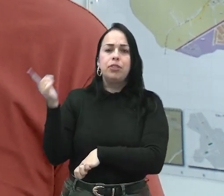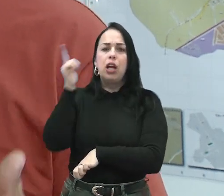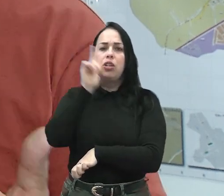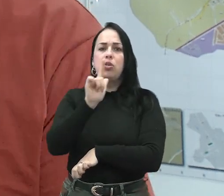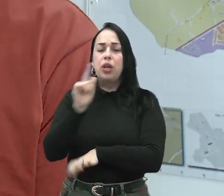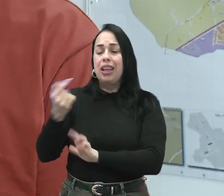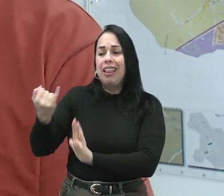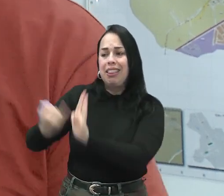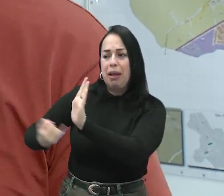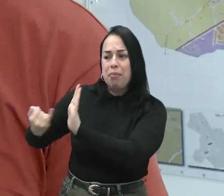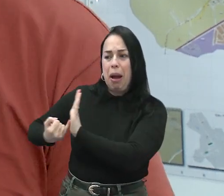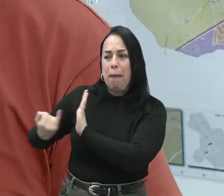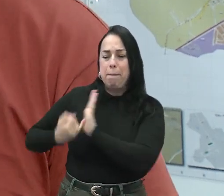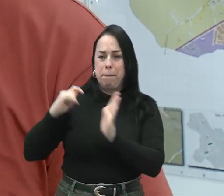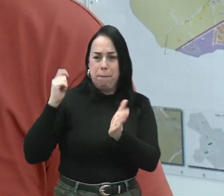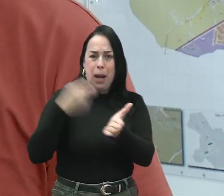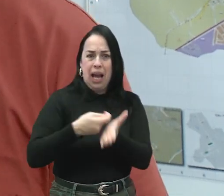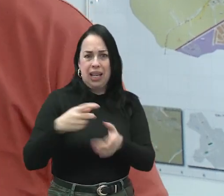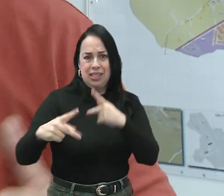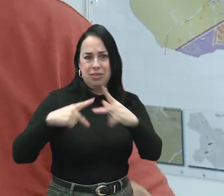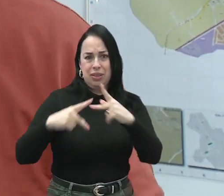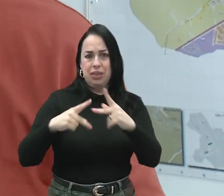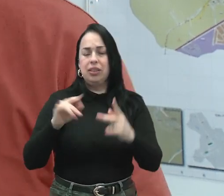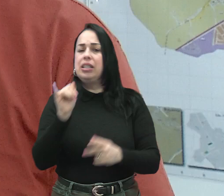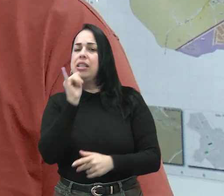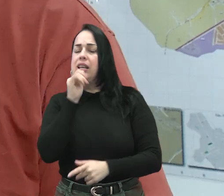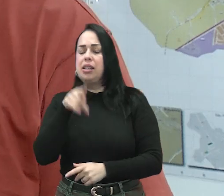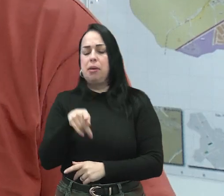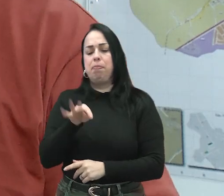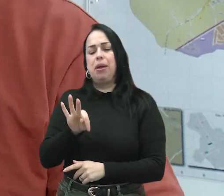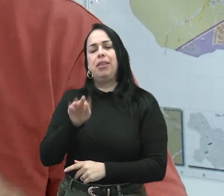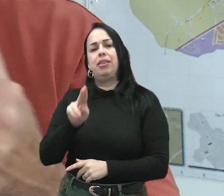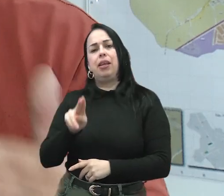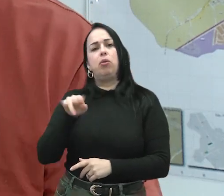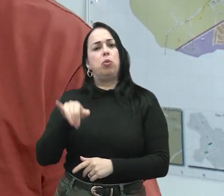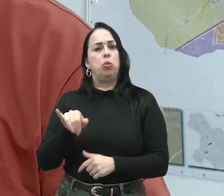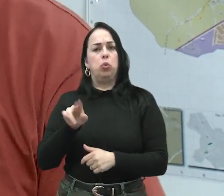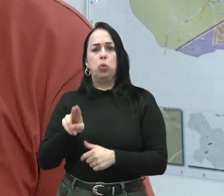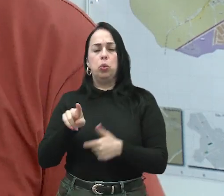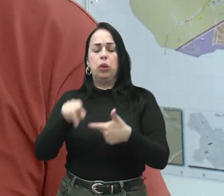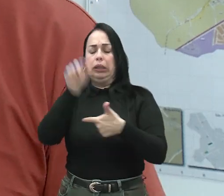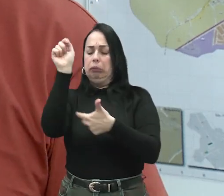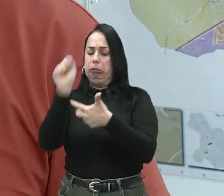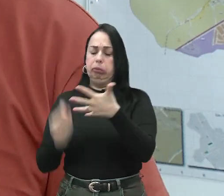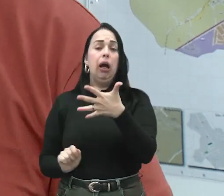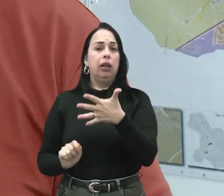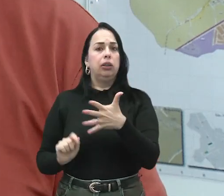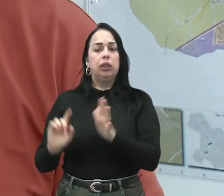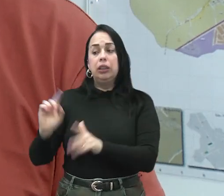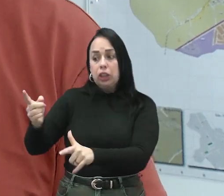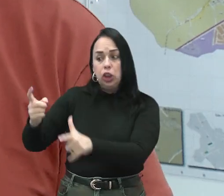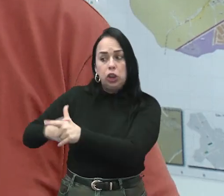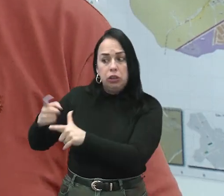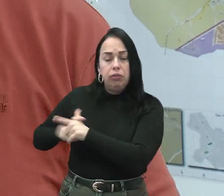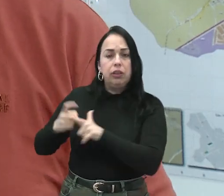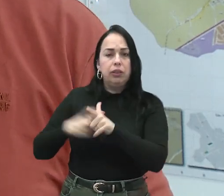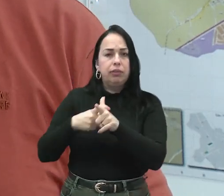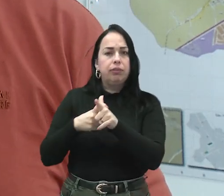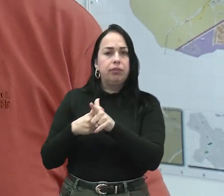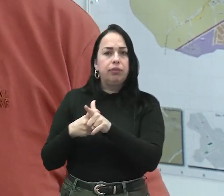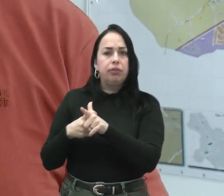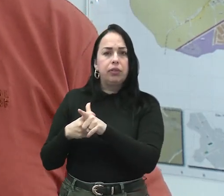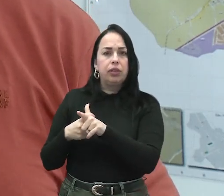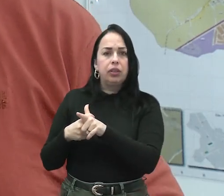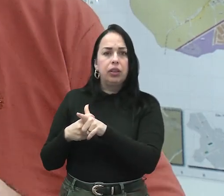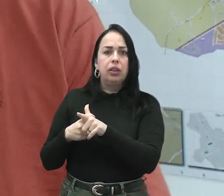algum tipo de imposto a dar para a cidade, né? Então, IPTU, ISS, entre outros, aí, dívidas que podem